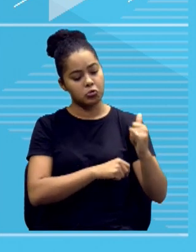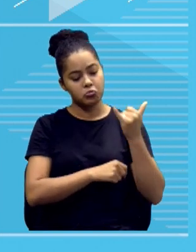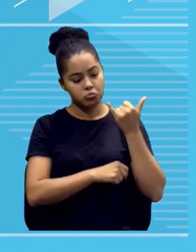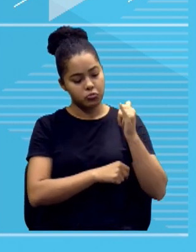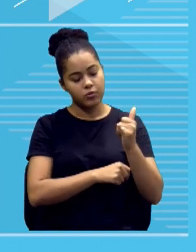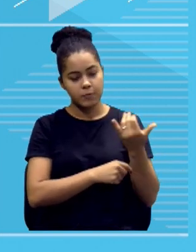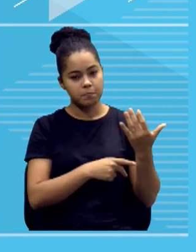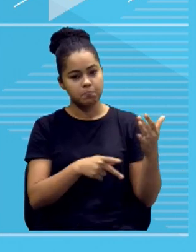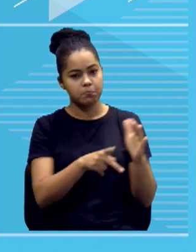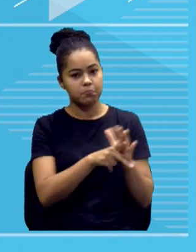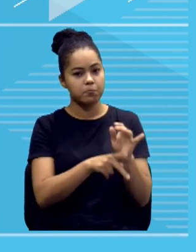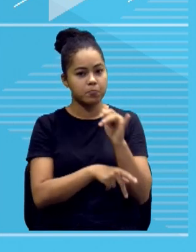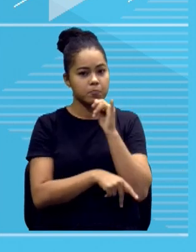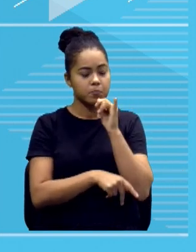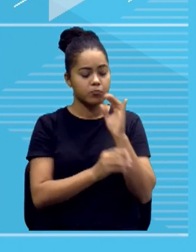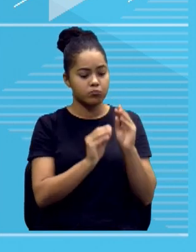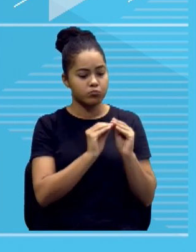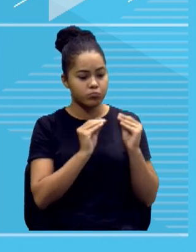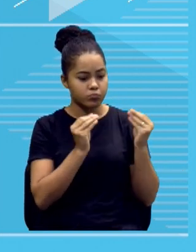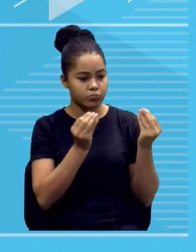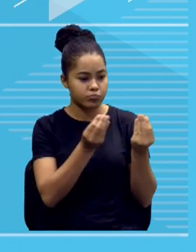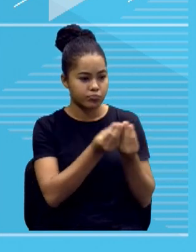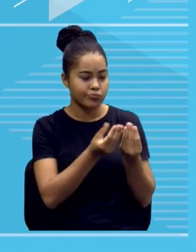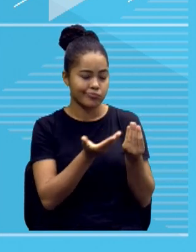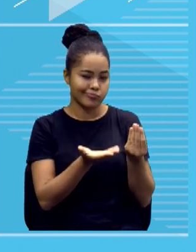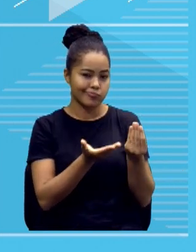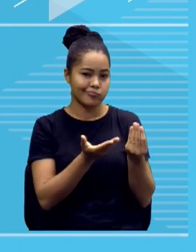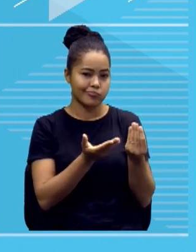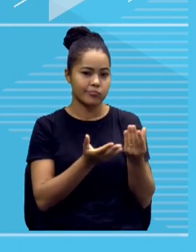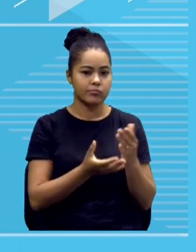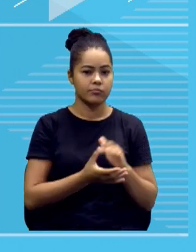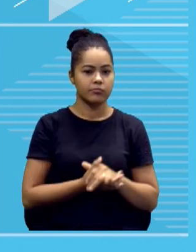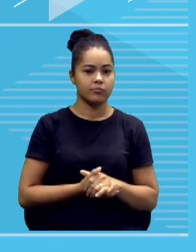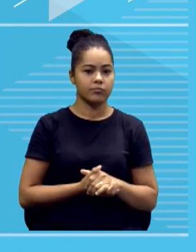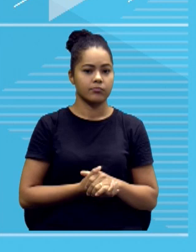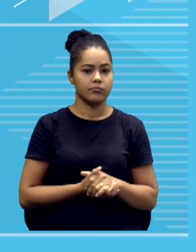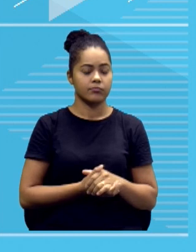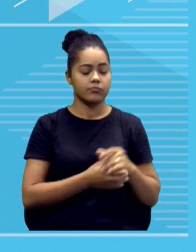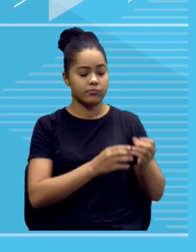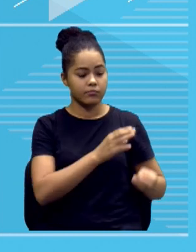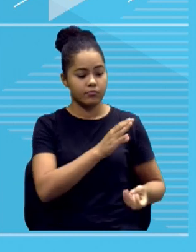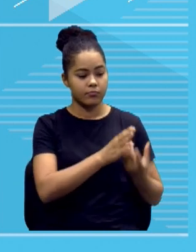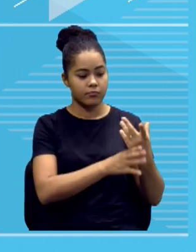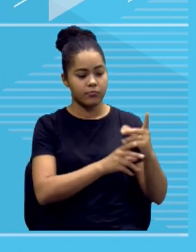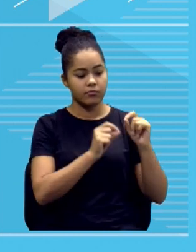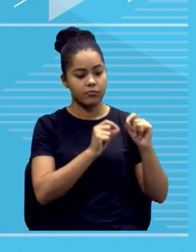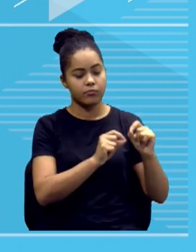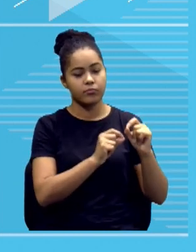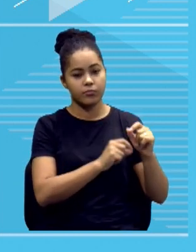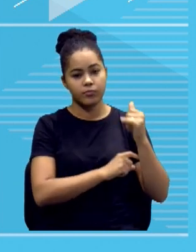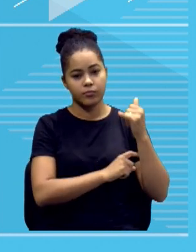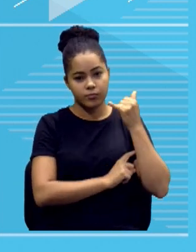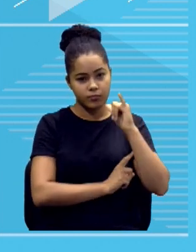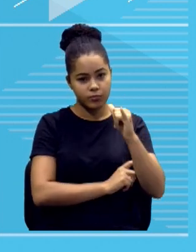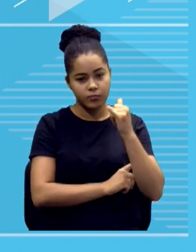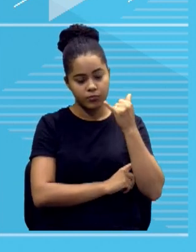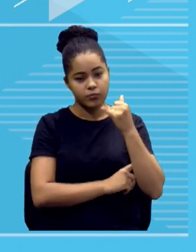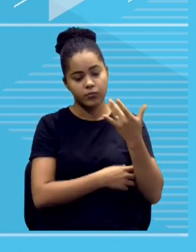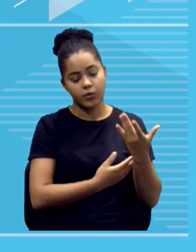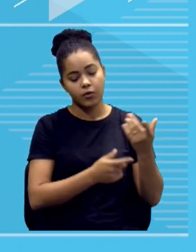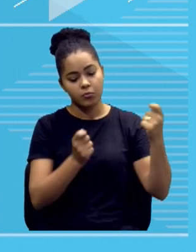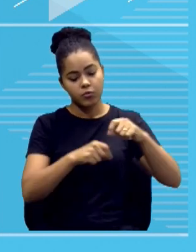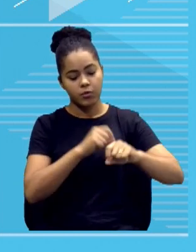uma solução, tá bom? Lá da parte da química, que produz eletricidade, fazendo com que um aparelho ligue ou